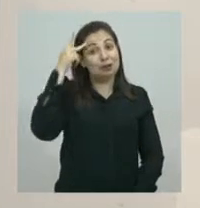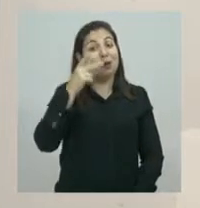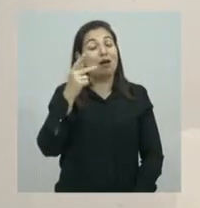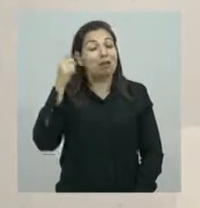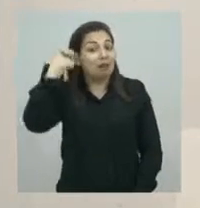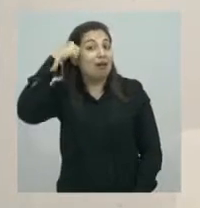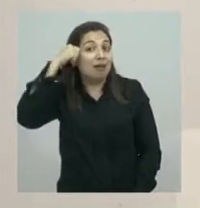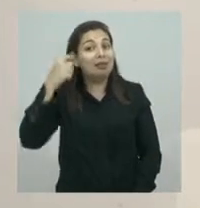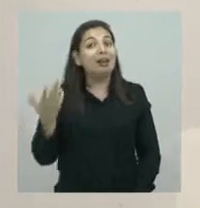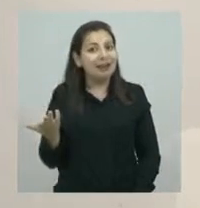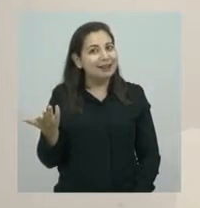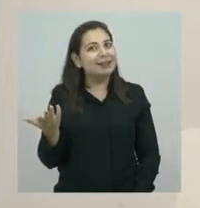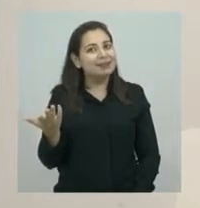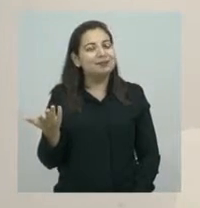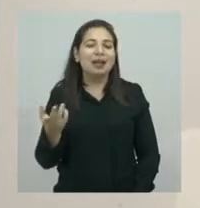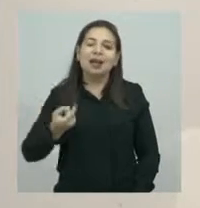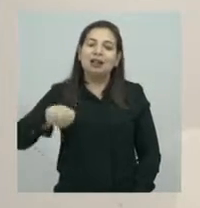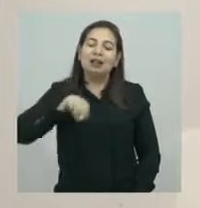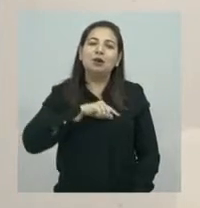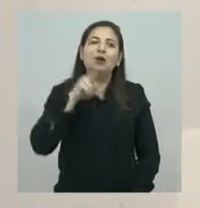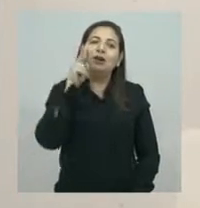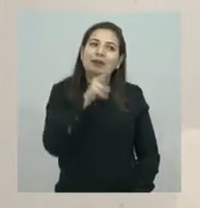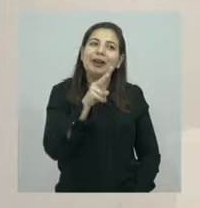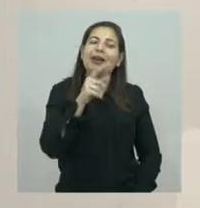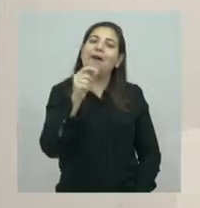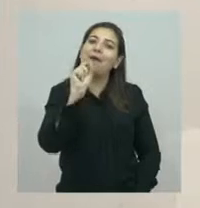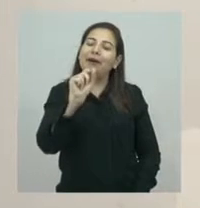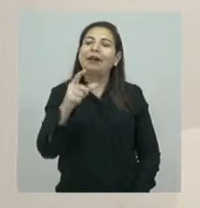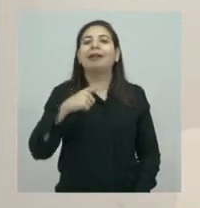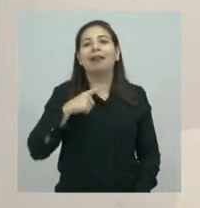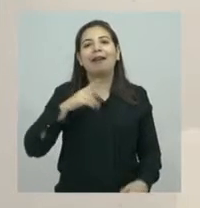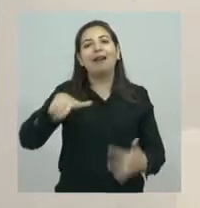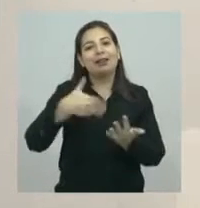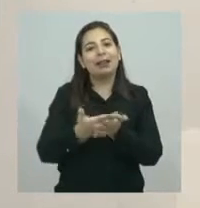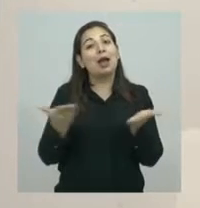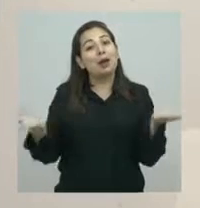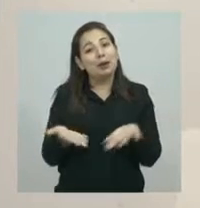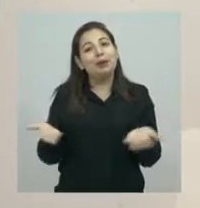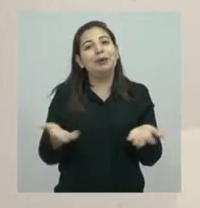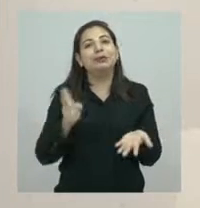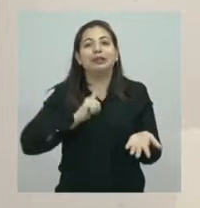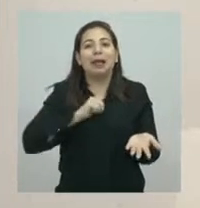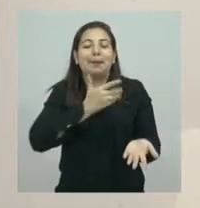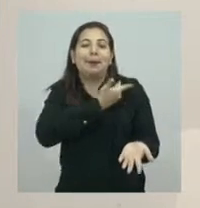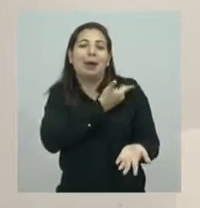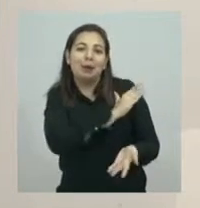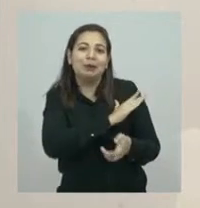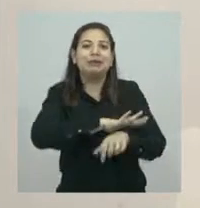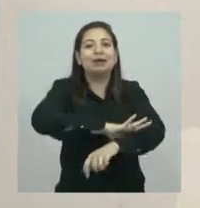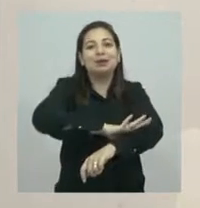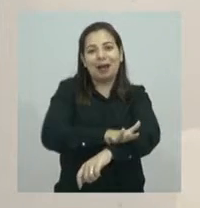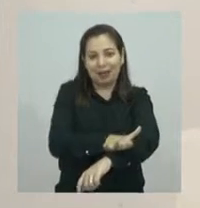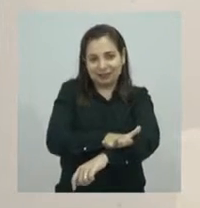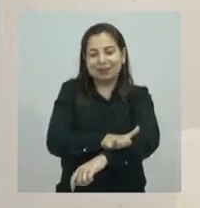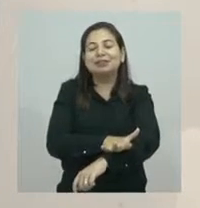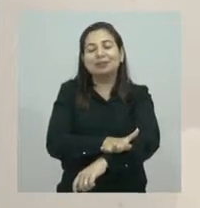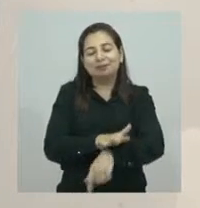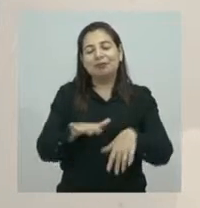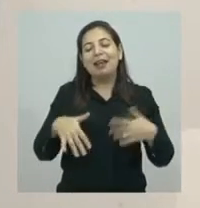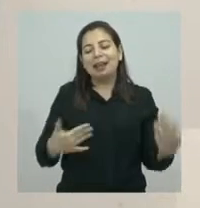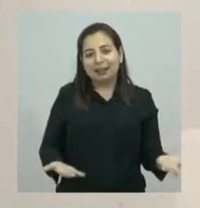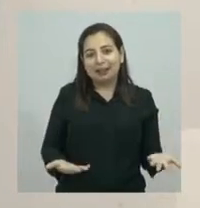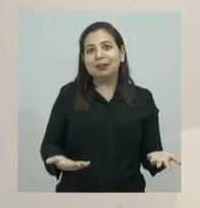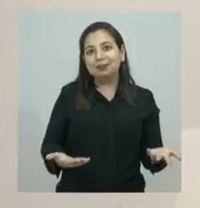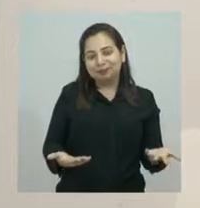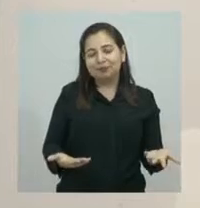apenas reforça o que a gente está comentando, que é a questão do preconceito e do racismo. Veja bem, cotas